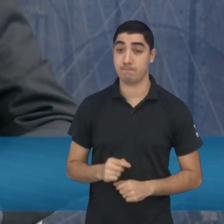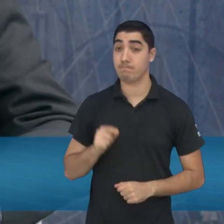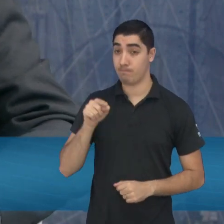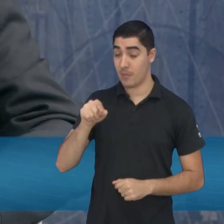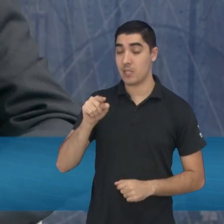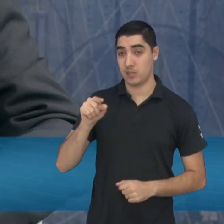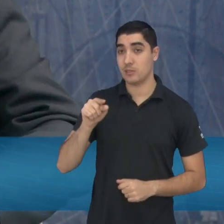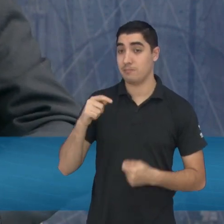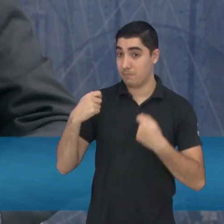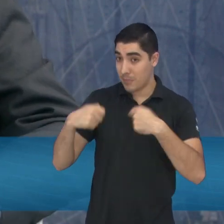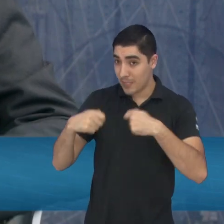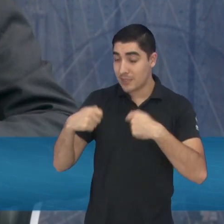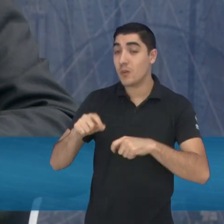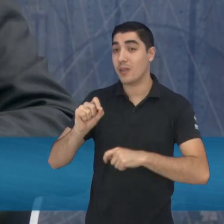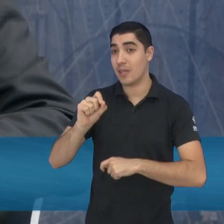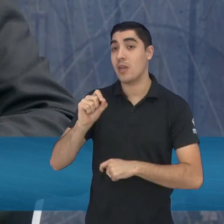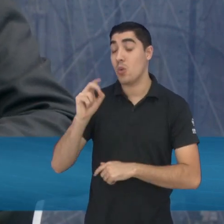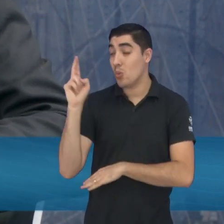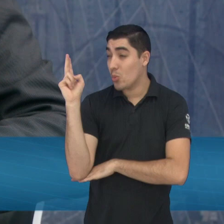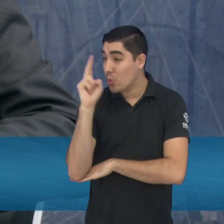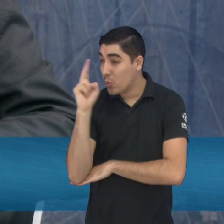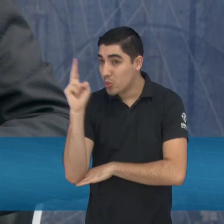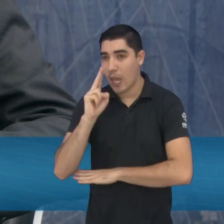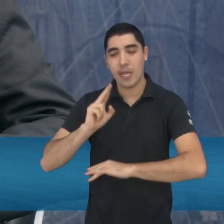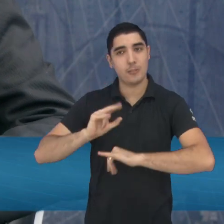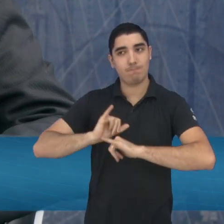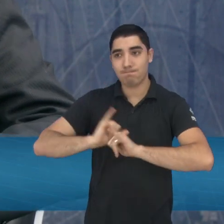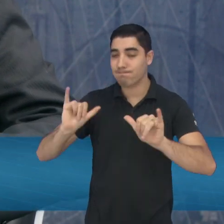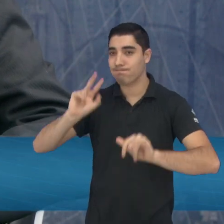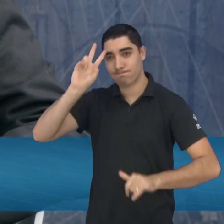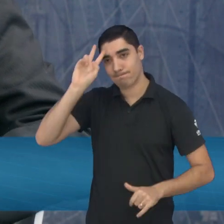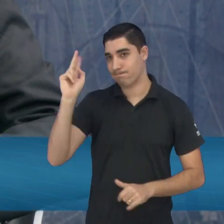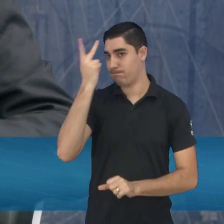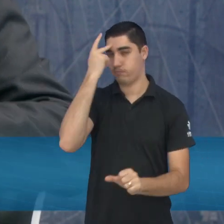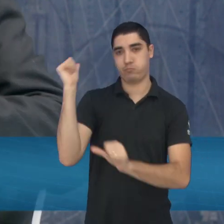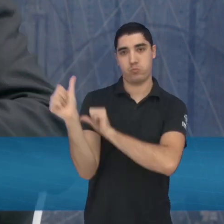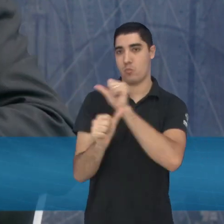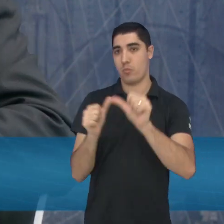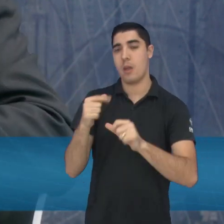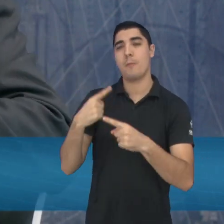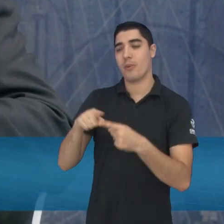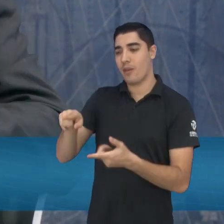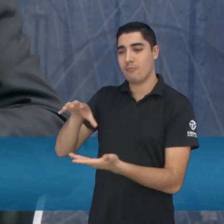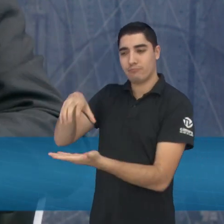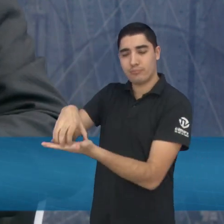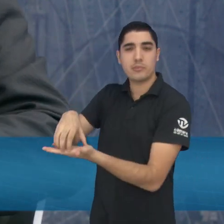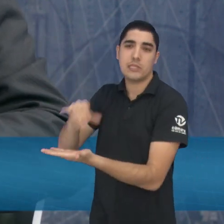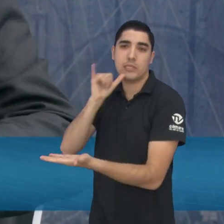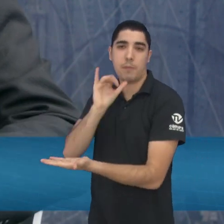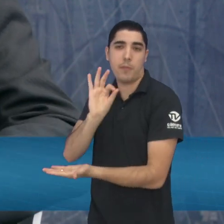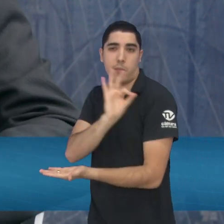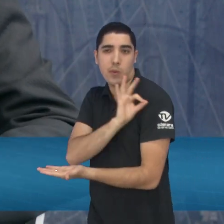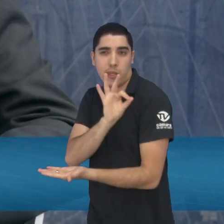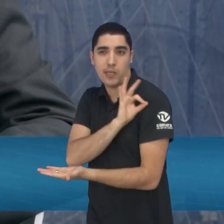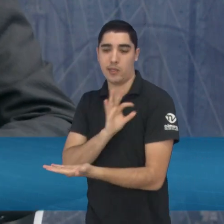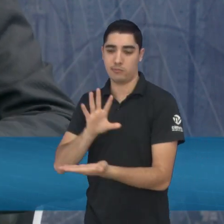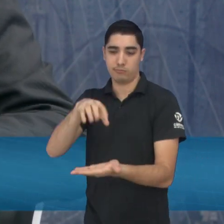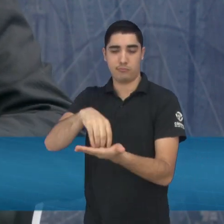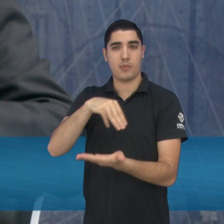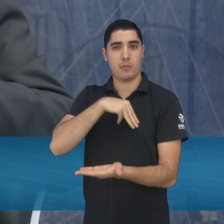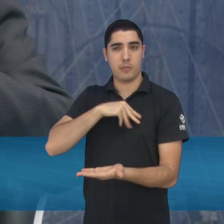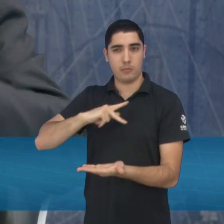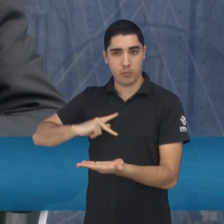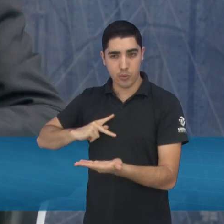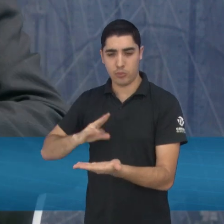isso seja revisto, porque as agências de controle social, quero dizer, a polícia, o Ministério